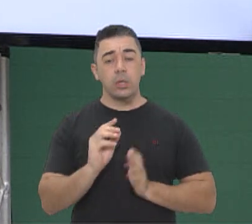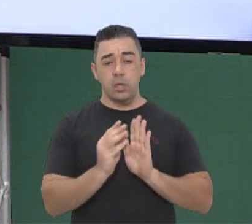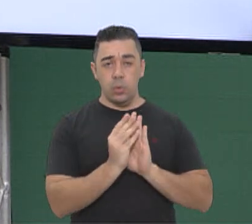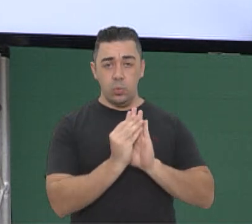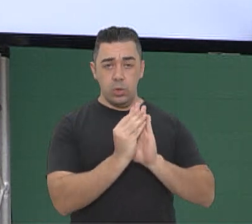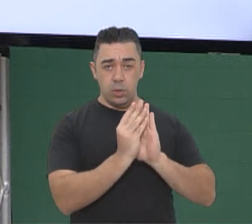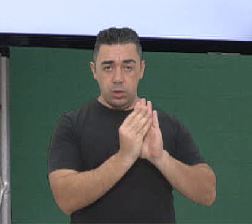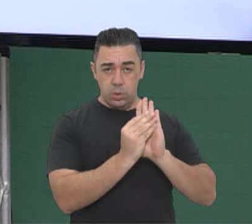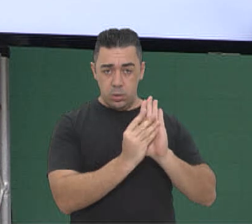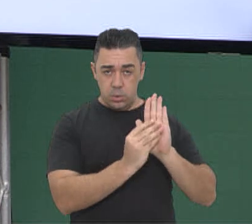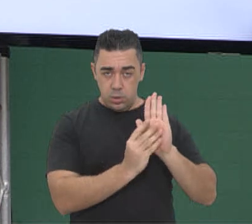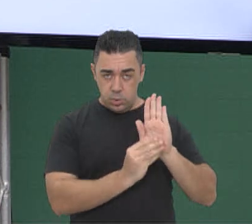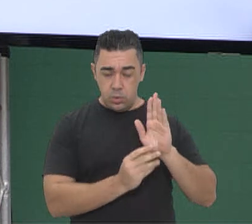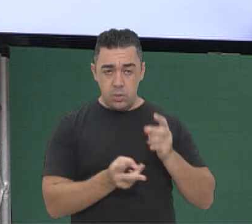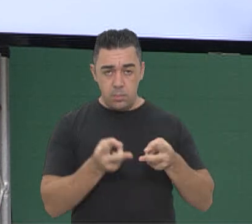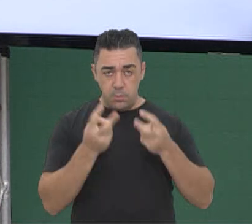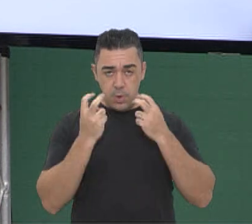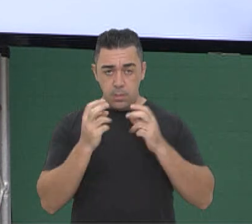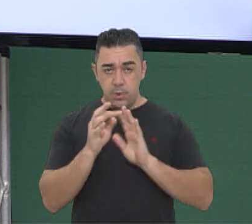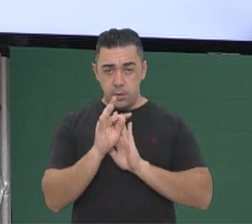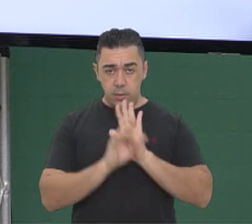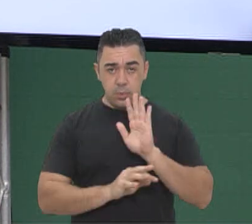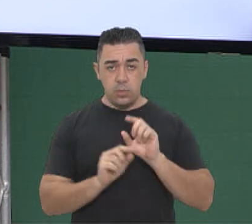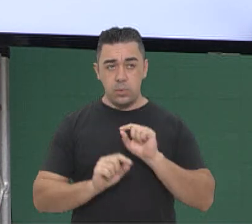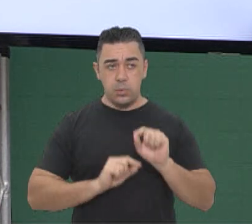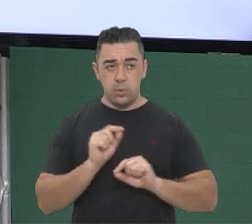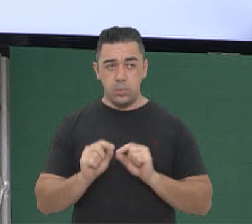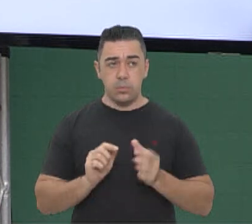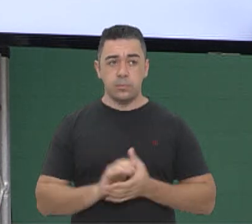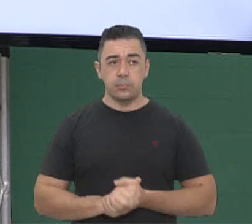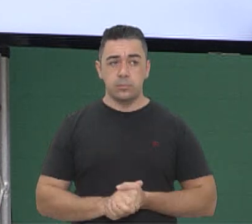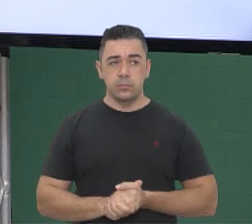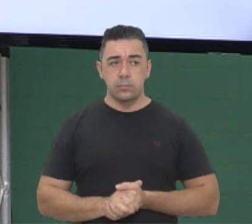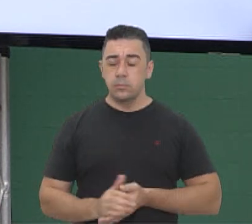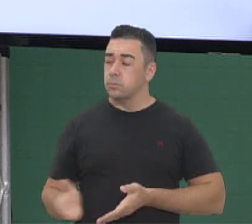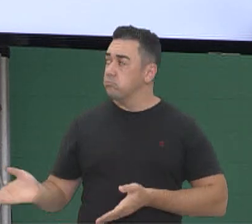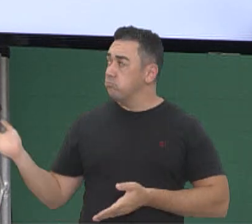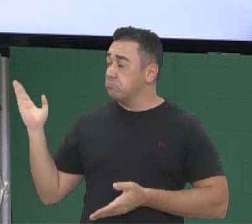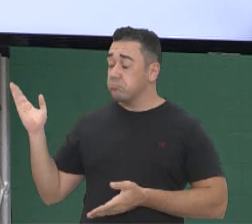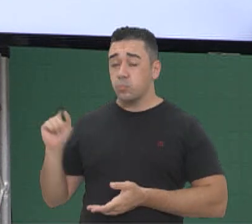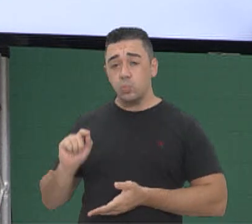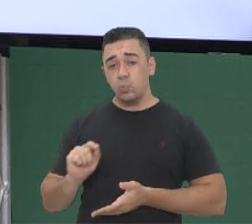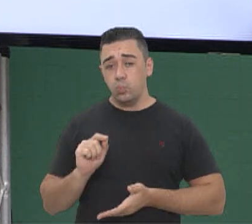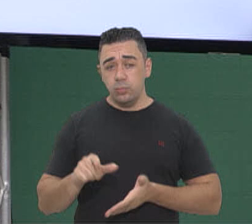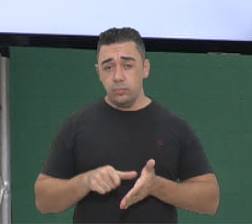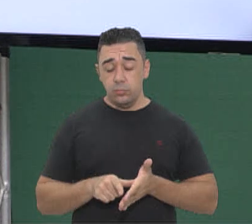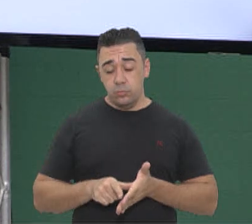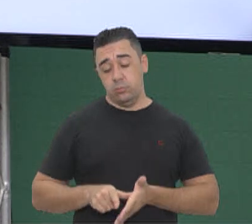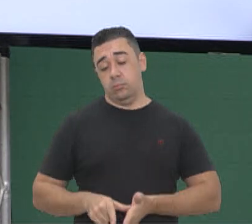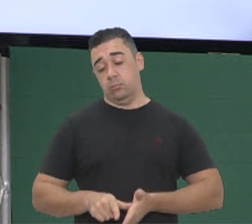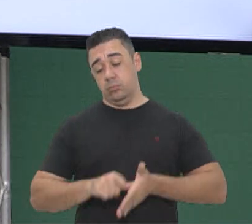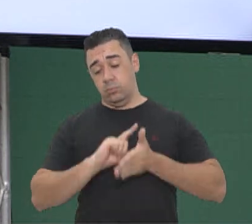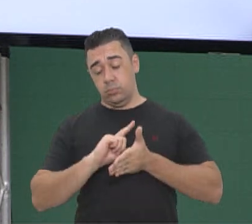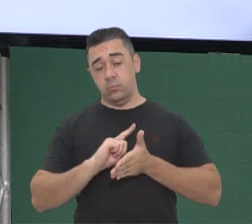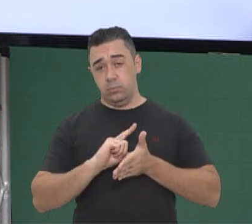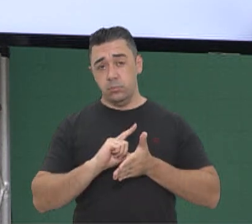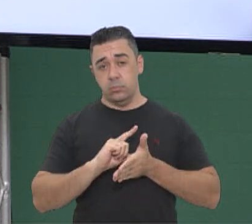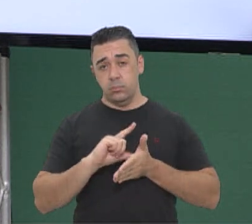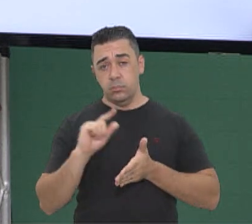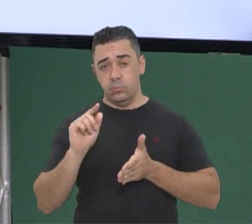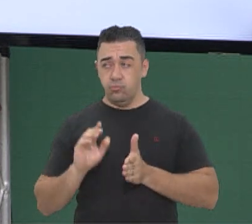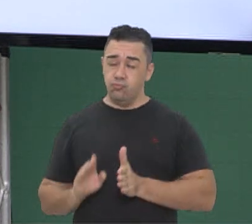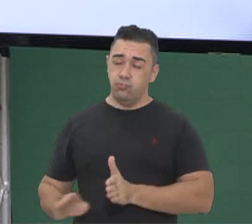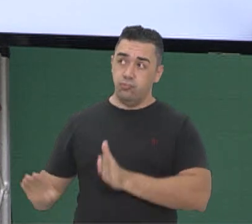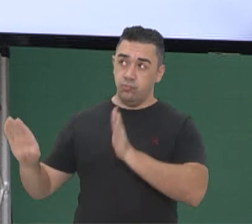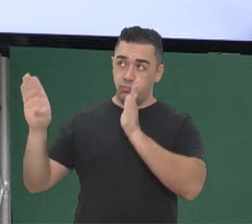vamos observar nesse texto? Civilização Moche, uma civilização pré-colombina, ou seja, anterior à